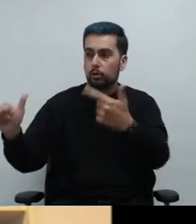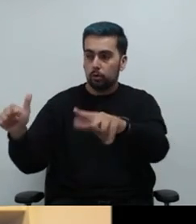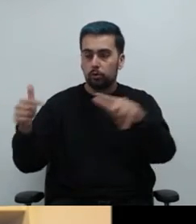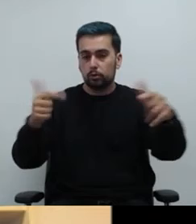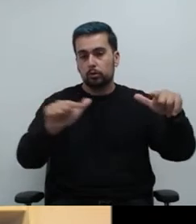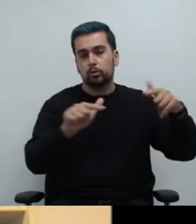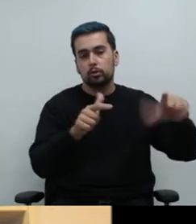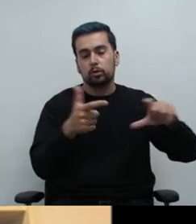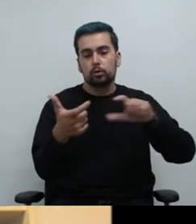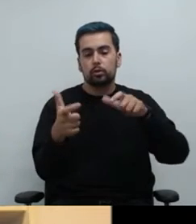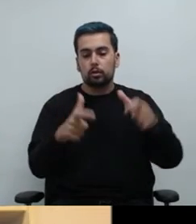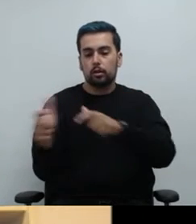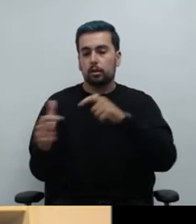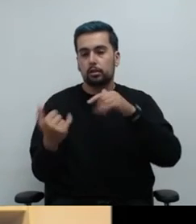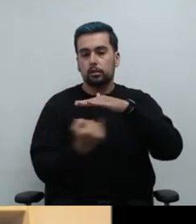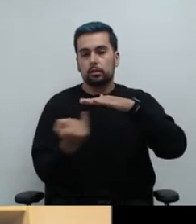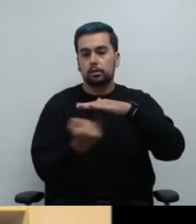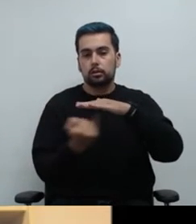da instituição,